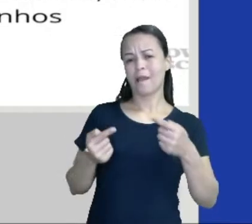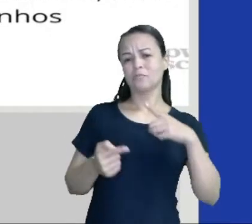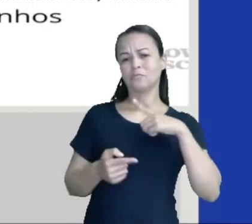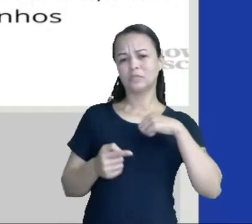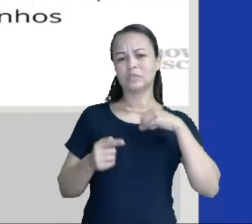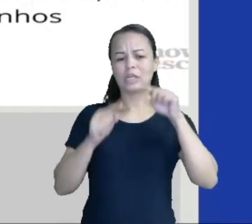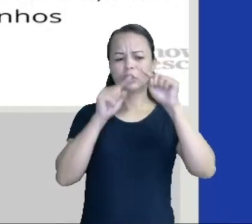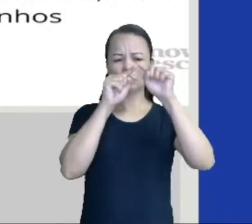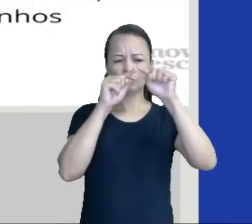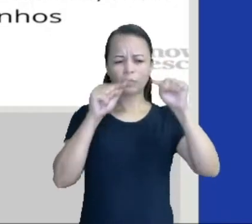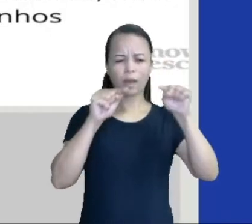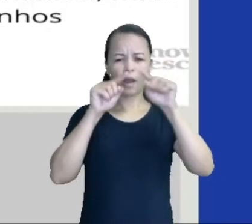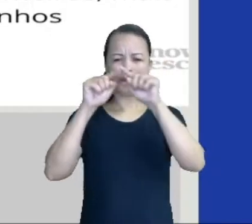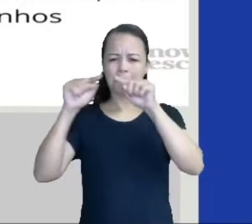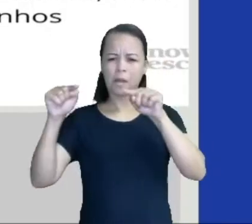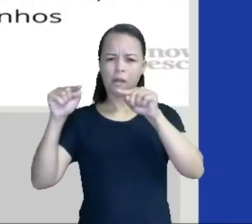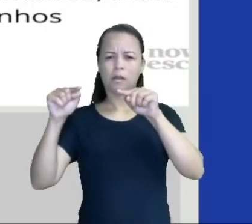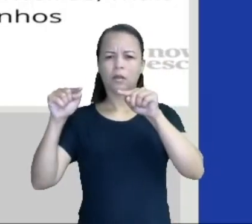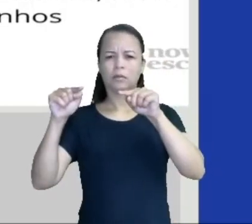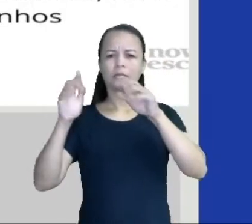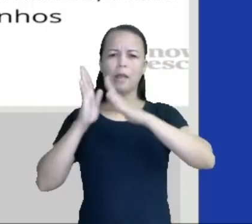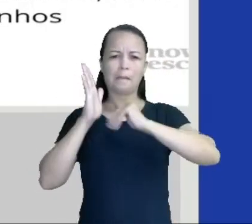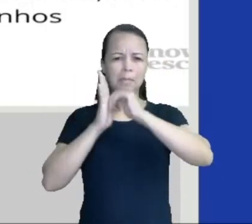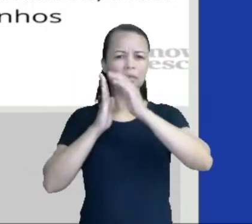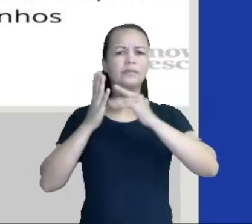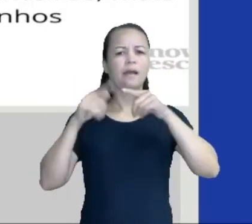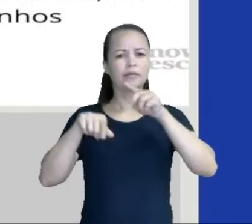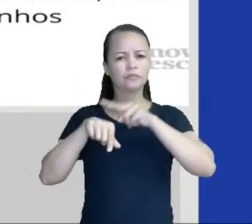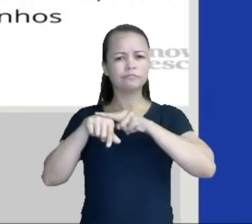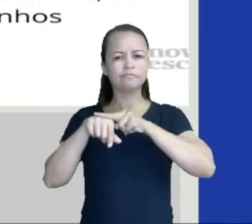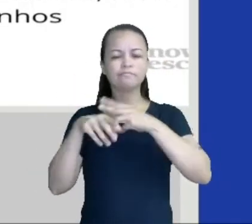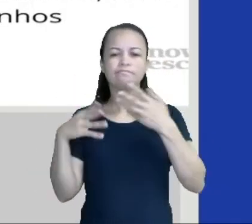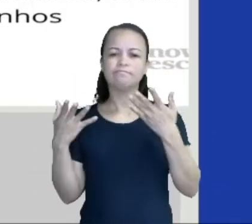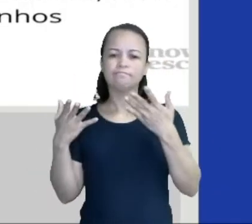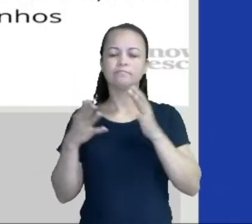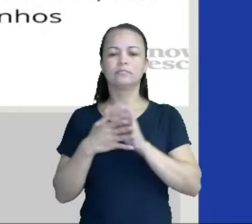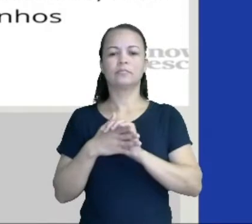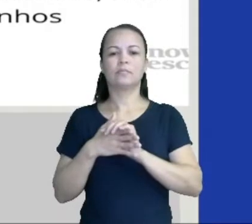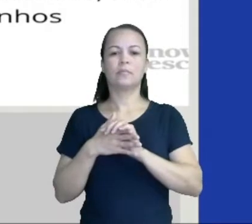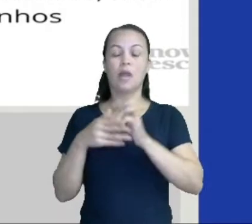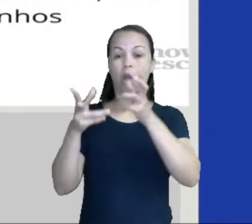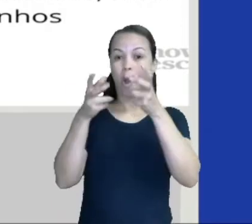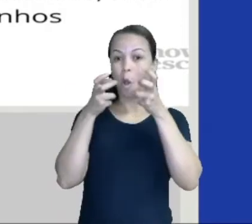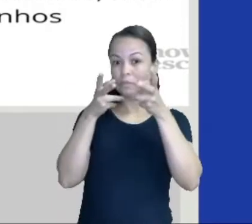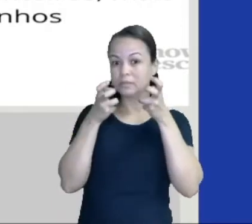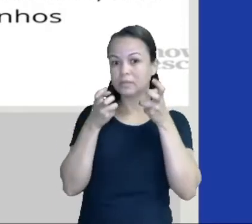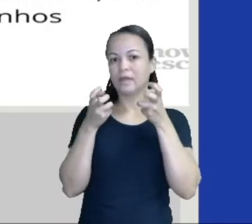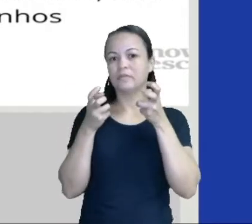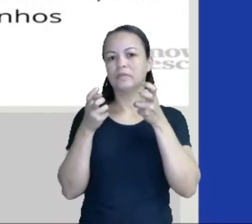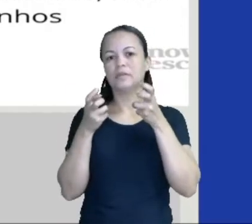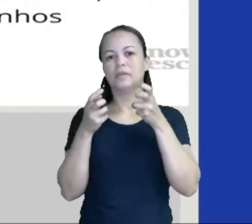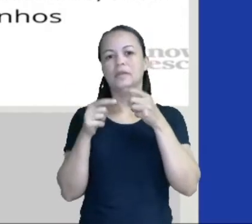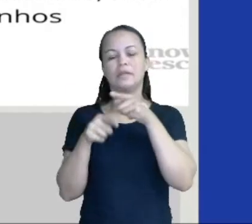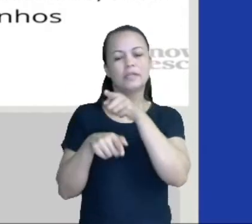2 quadrinhos aqui, que está pintado. Mas observe que ele não está